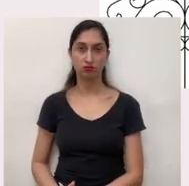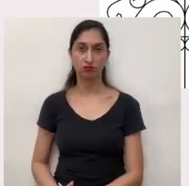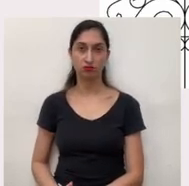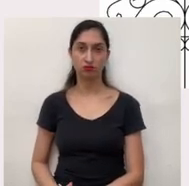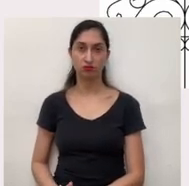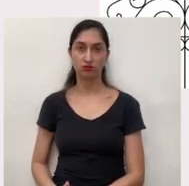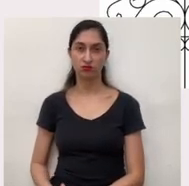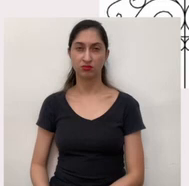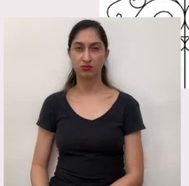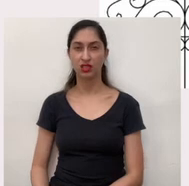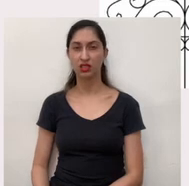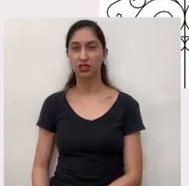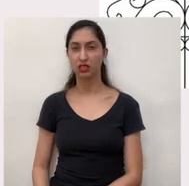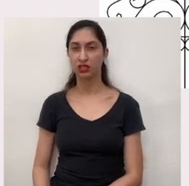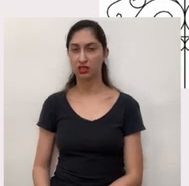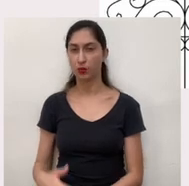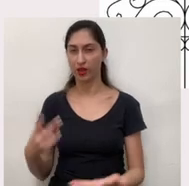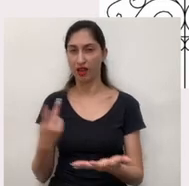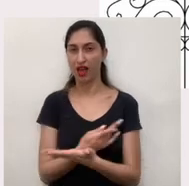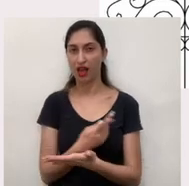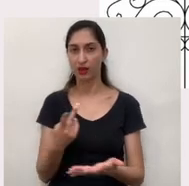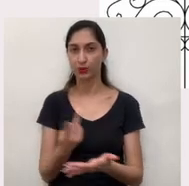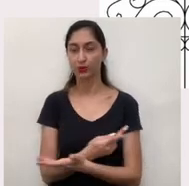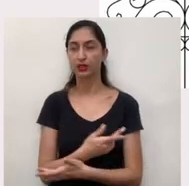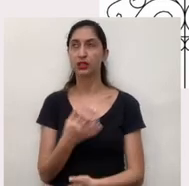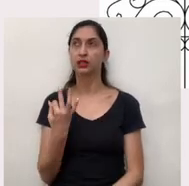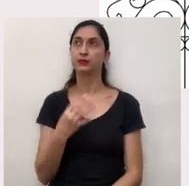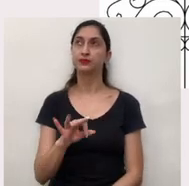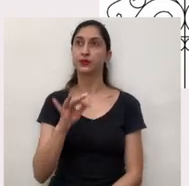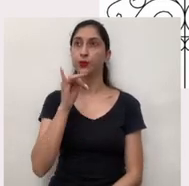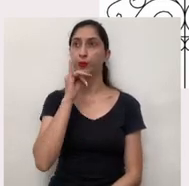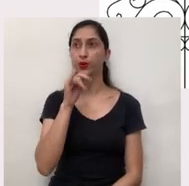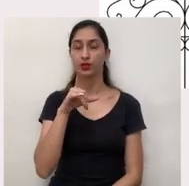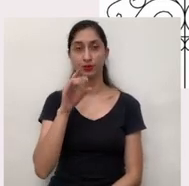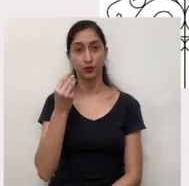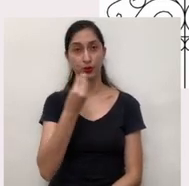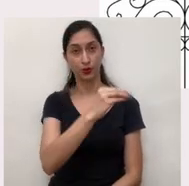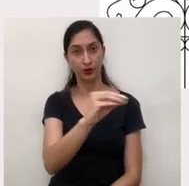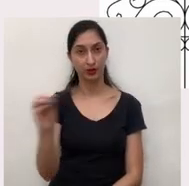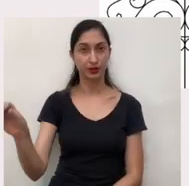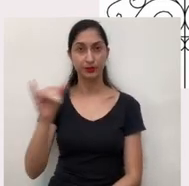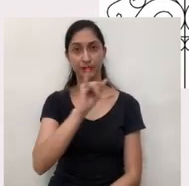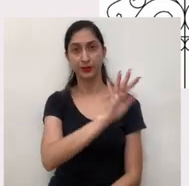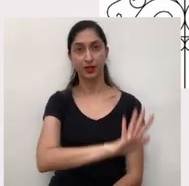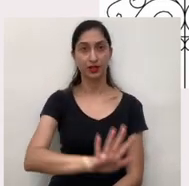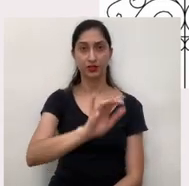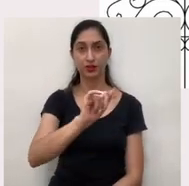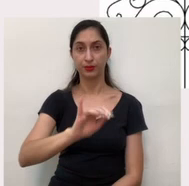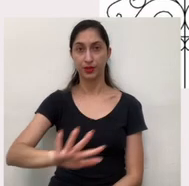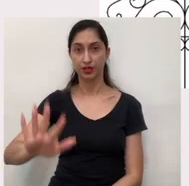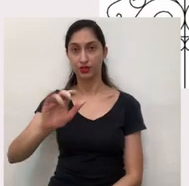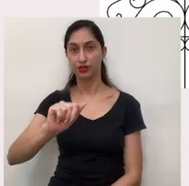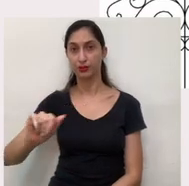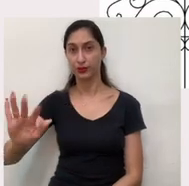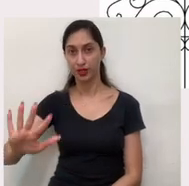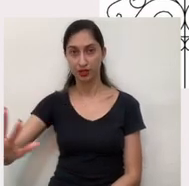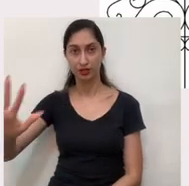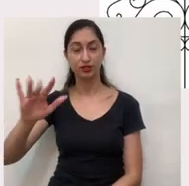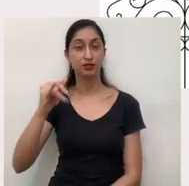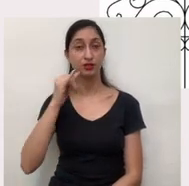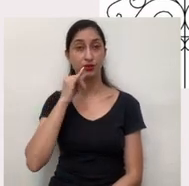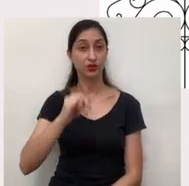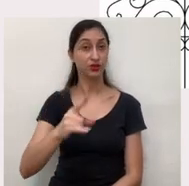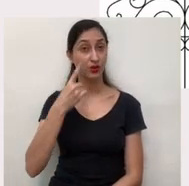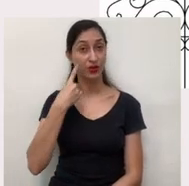De uma forma que deu errado, né? E aí eu coloquei essas outras imagens aí na órbita, né? Para dizer assim, bom, então há